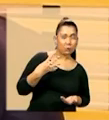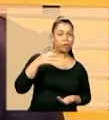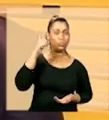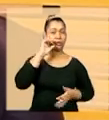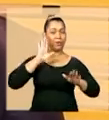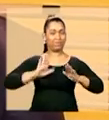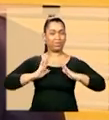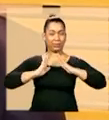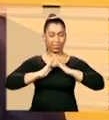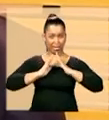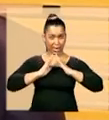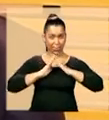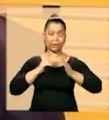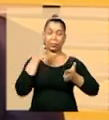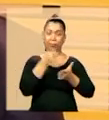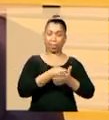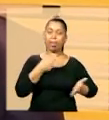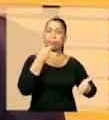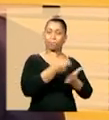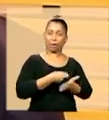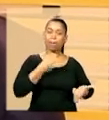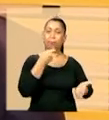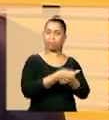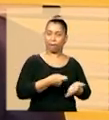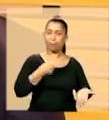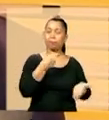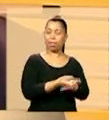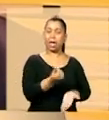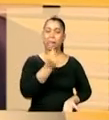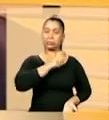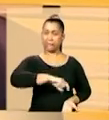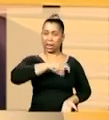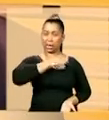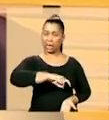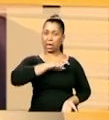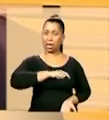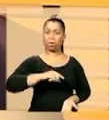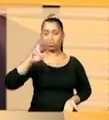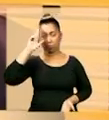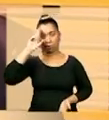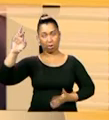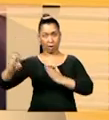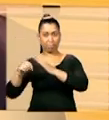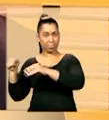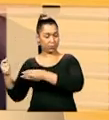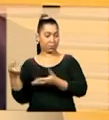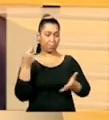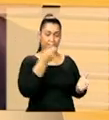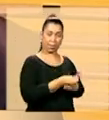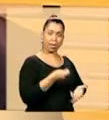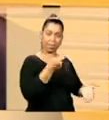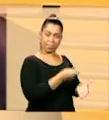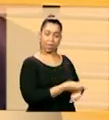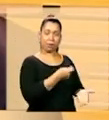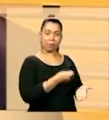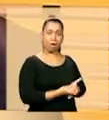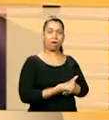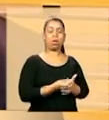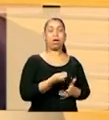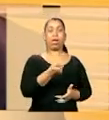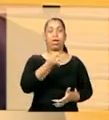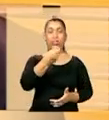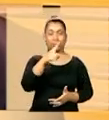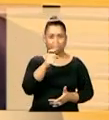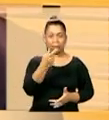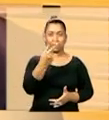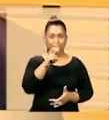de afastamento, quem arca com o salário do trabalhador é a própria empresa. A partir do 15º